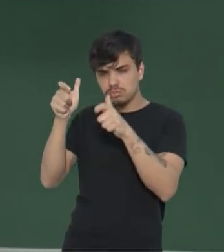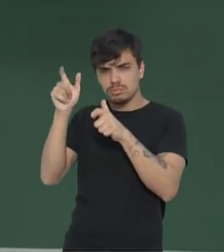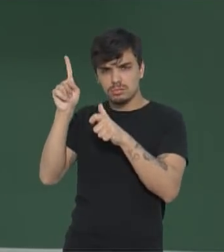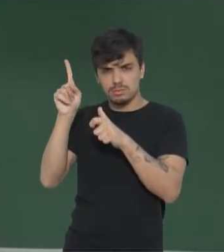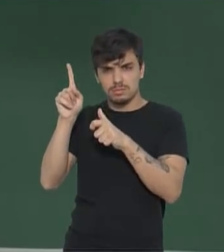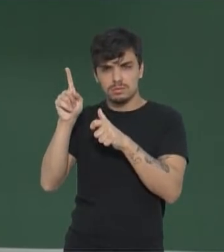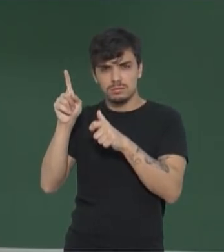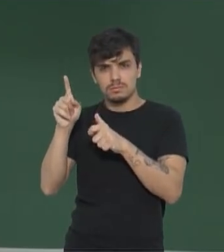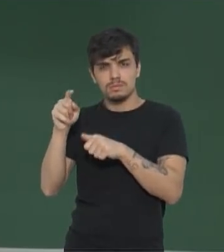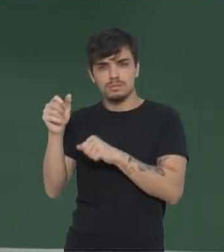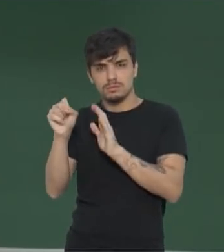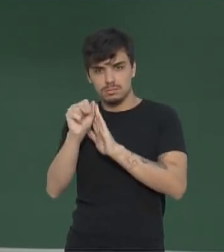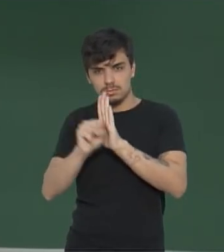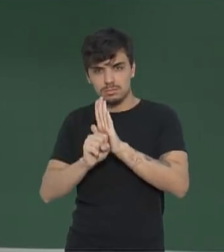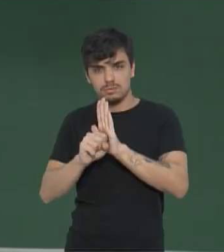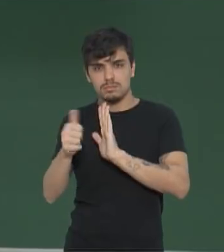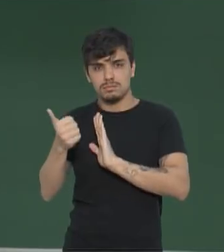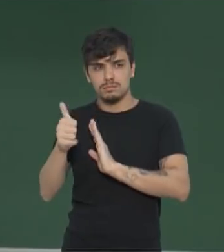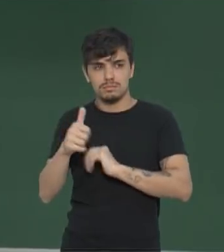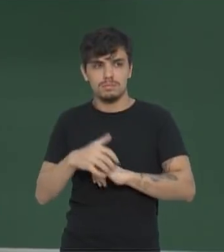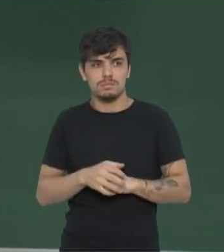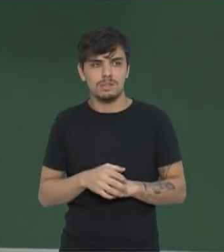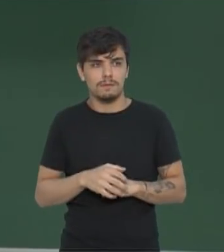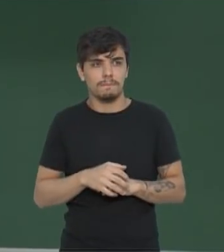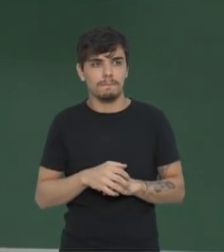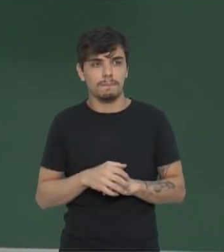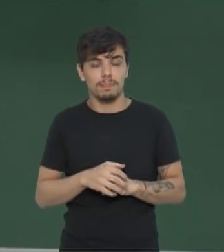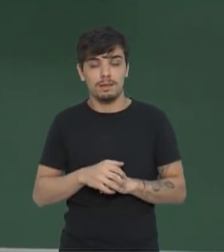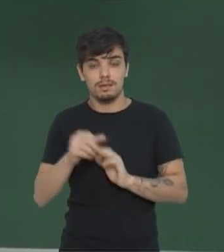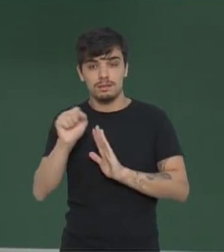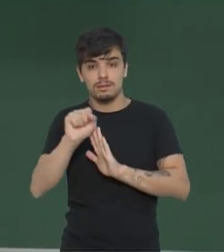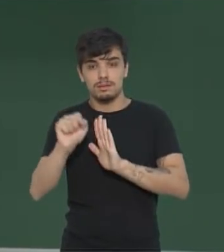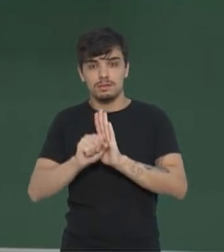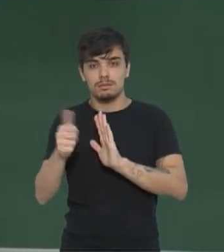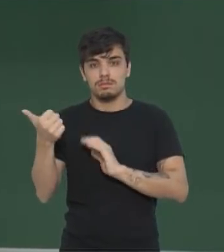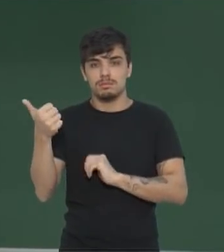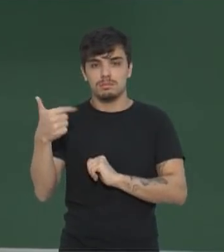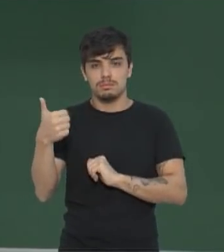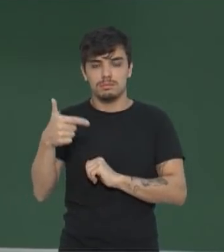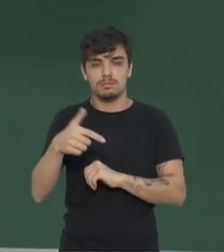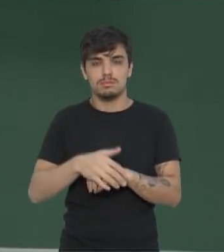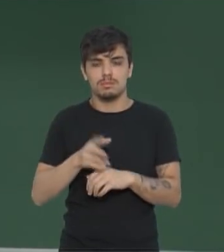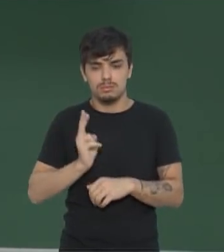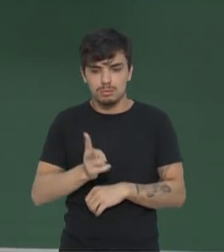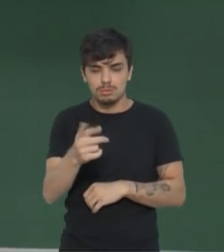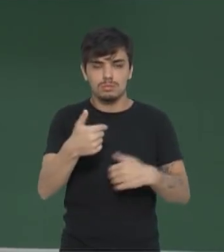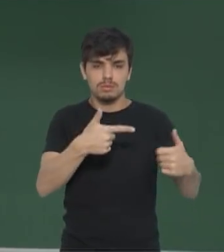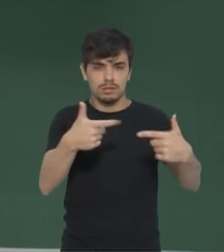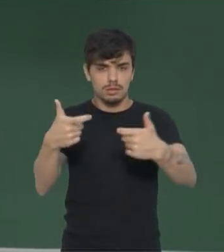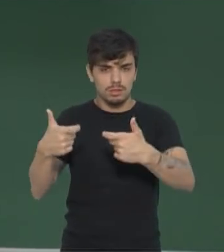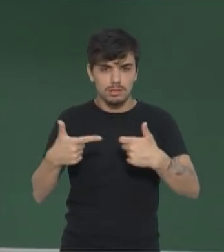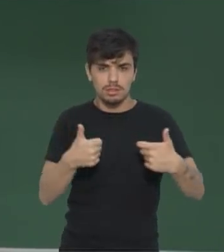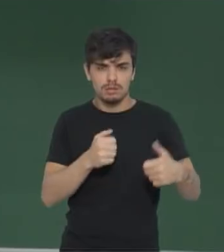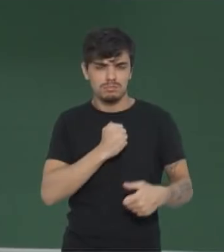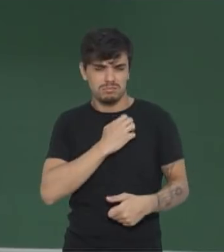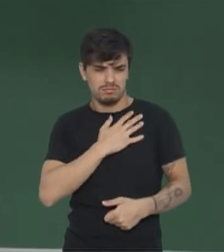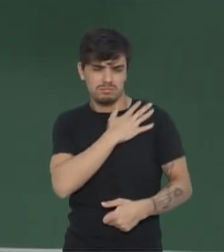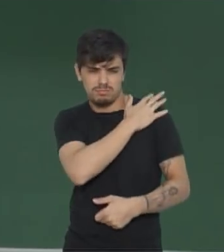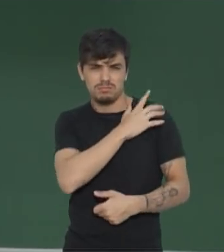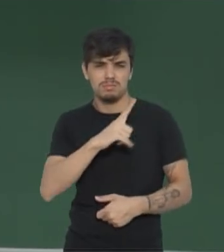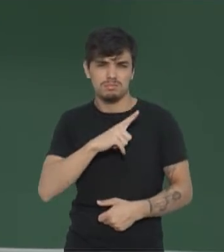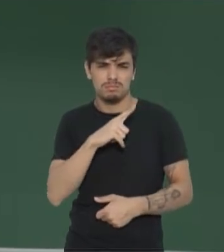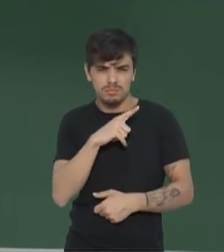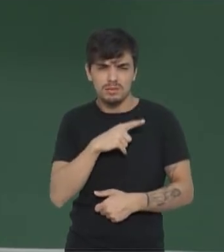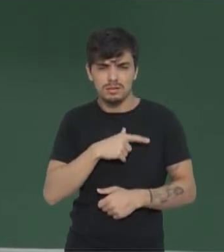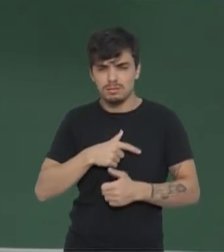nessa região no século XI. Século XII continua as guerras, e é guerra, nós estamos falando de soldados medievais lutando, expulsando